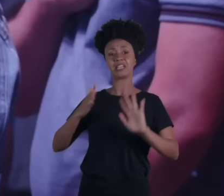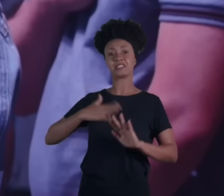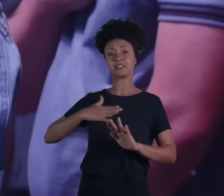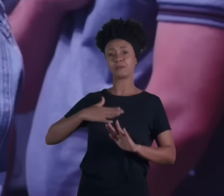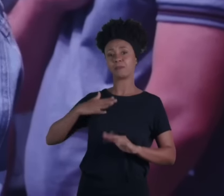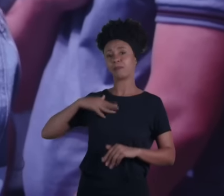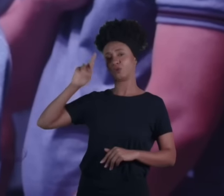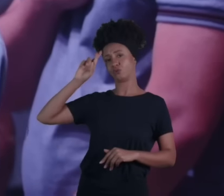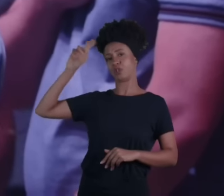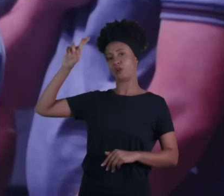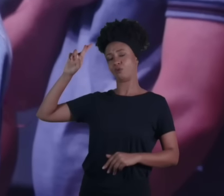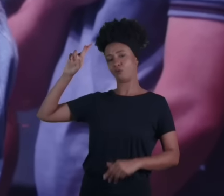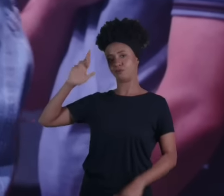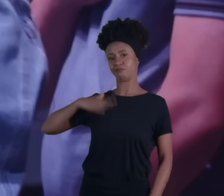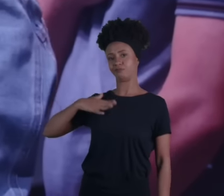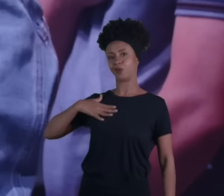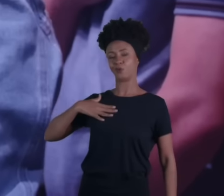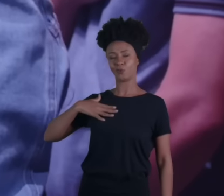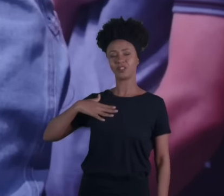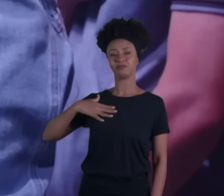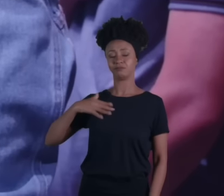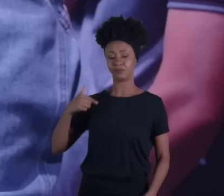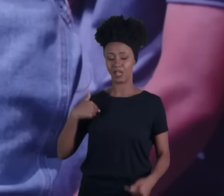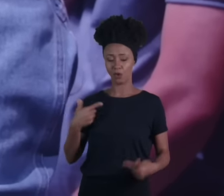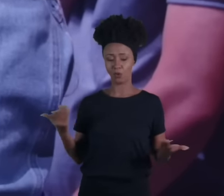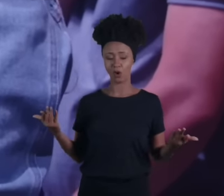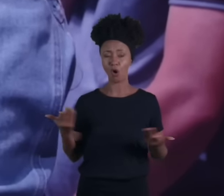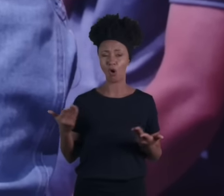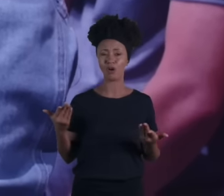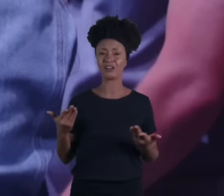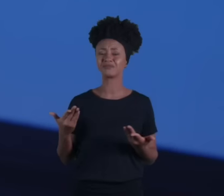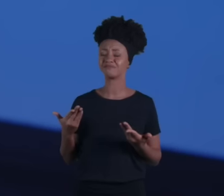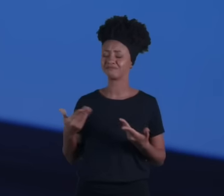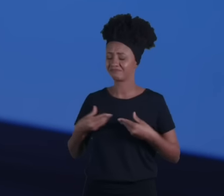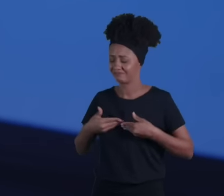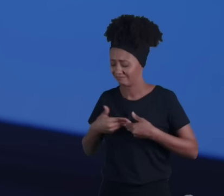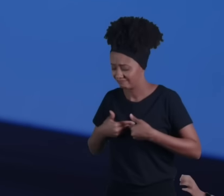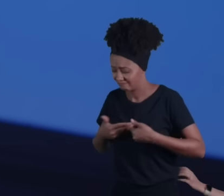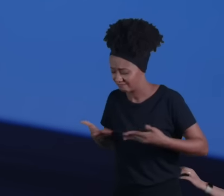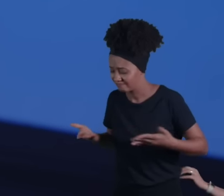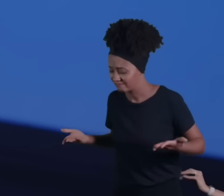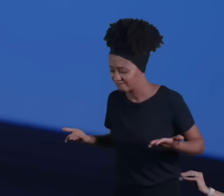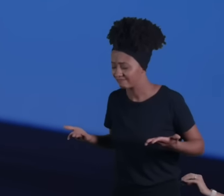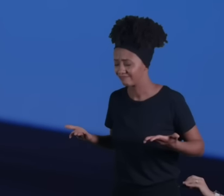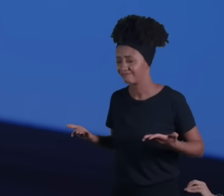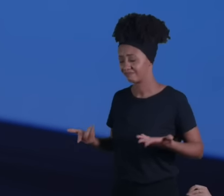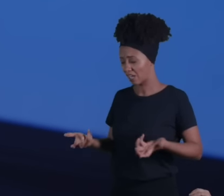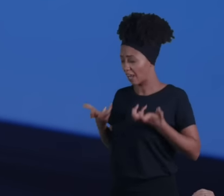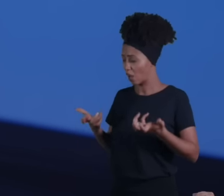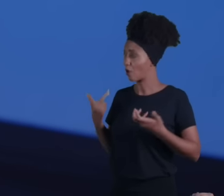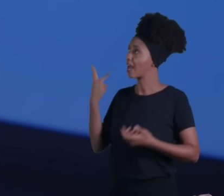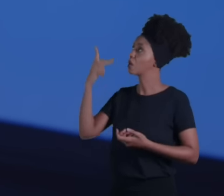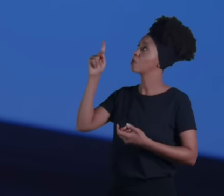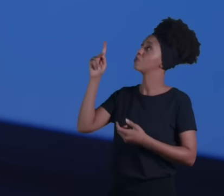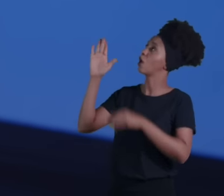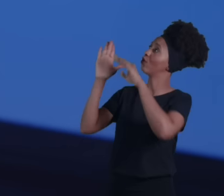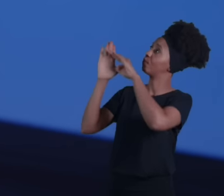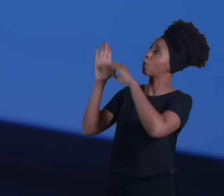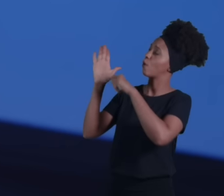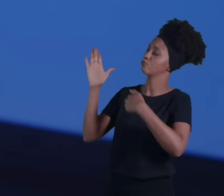vida. Eu me rendo, eu me entrego, eu quero viver o teu